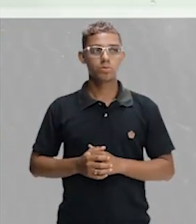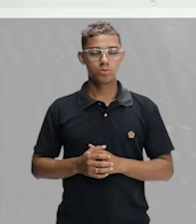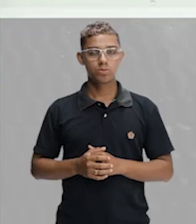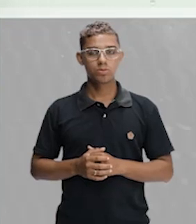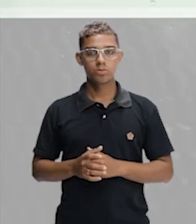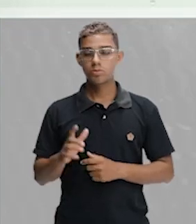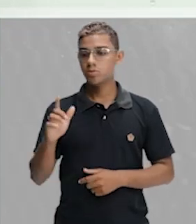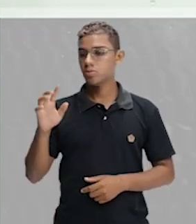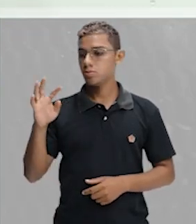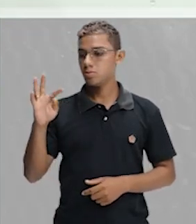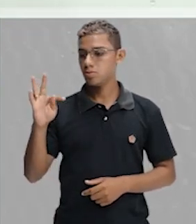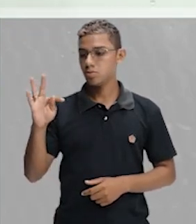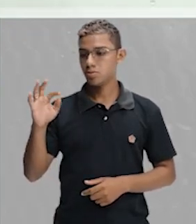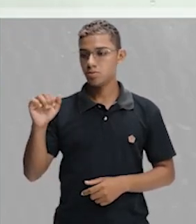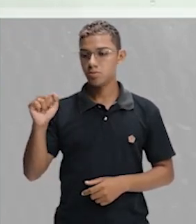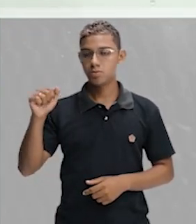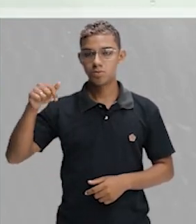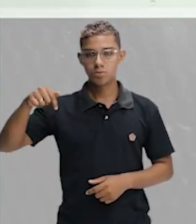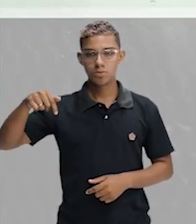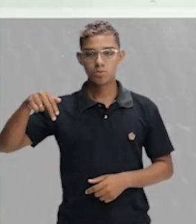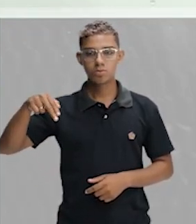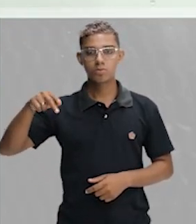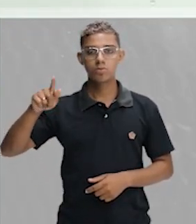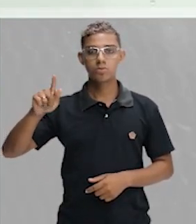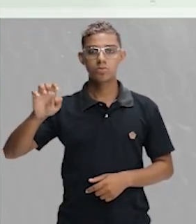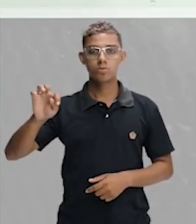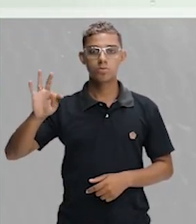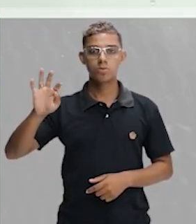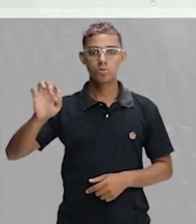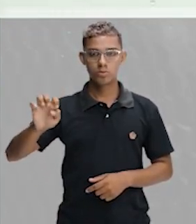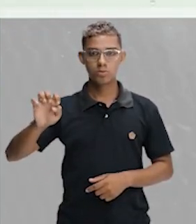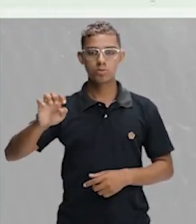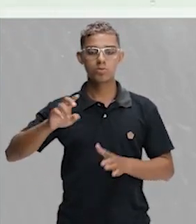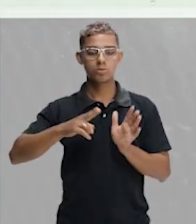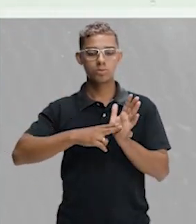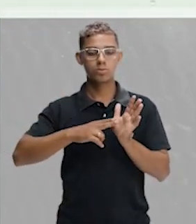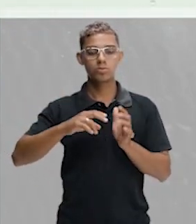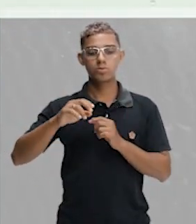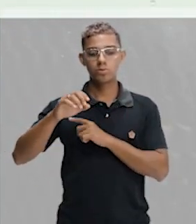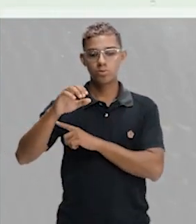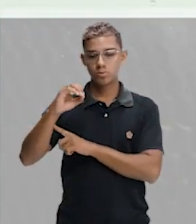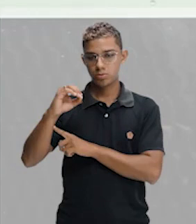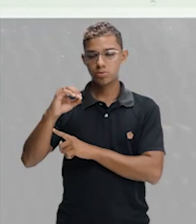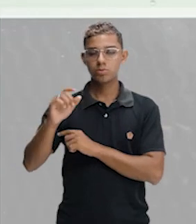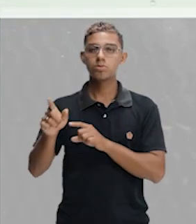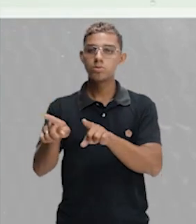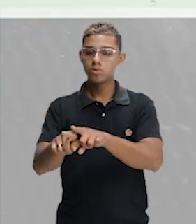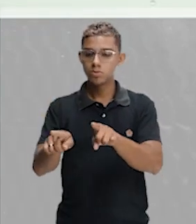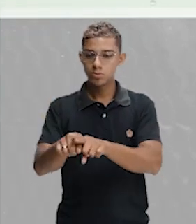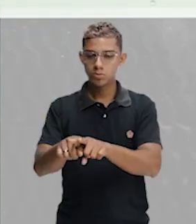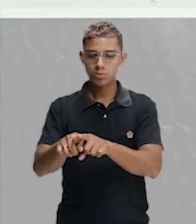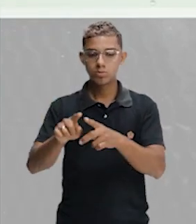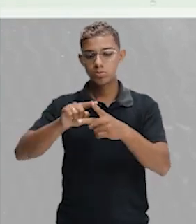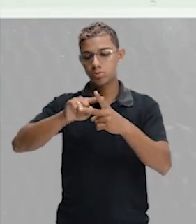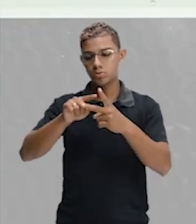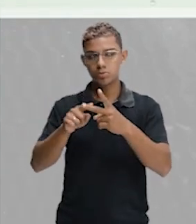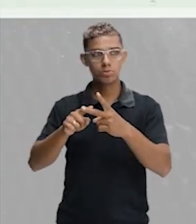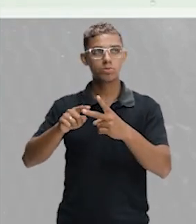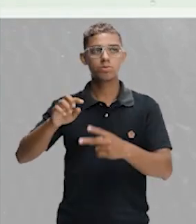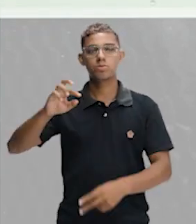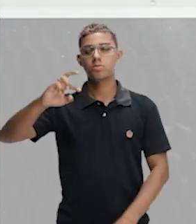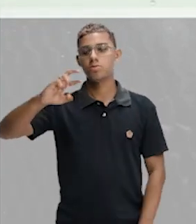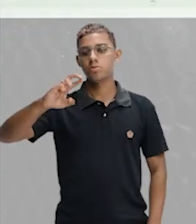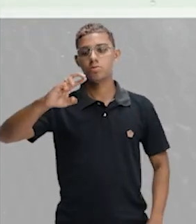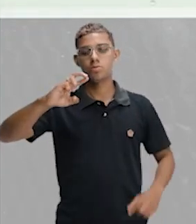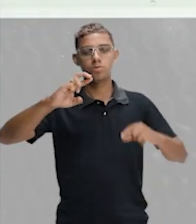o seu coeficiente angular também vai ser zero porque porque o coeficiente angular mede Essa declividade